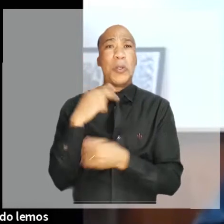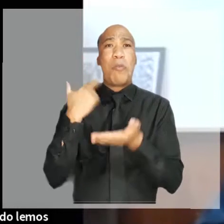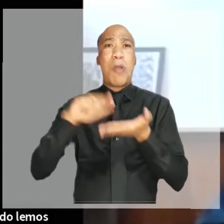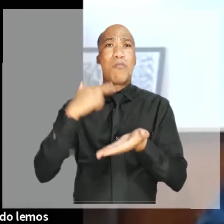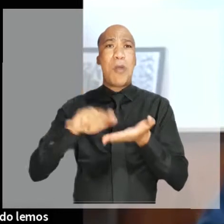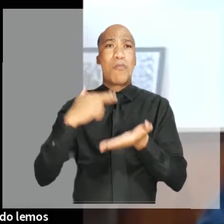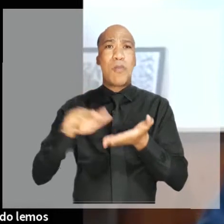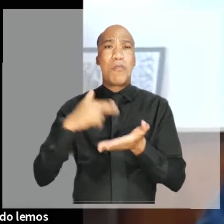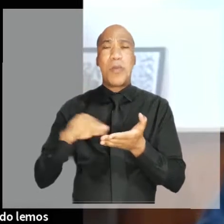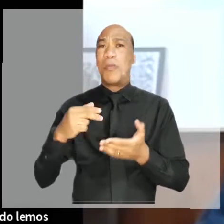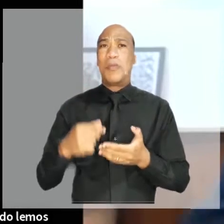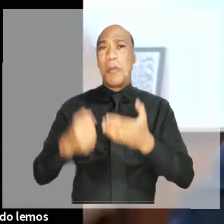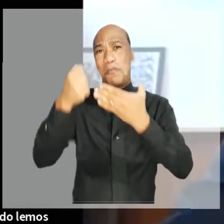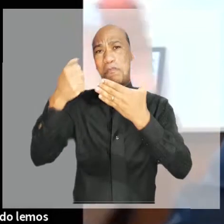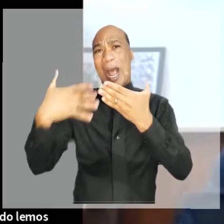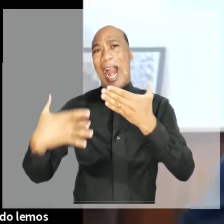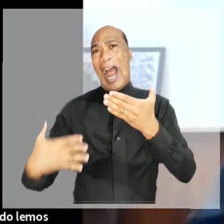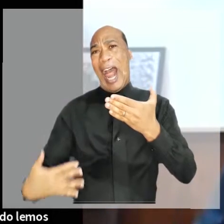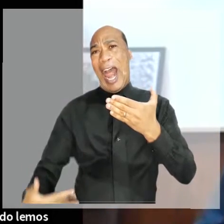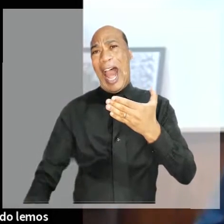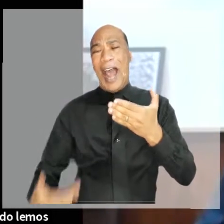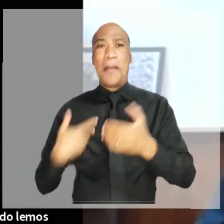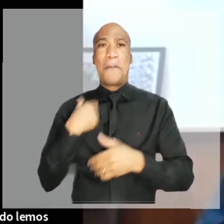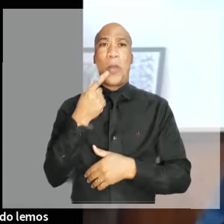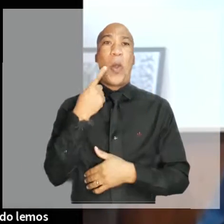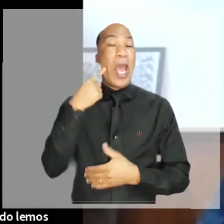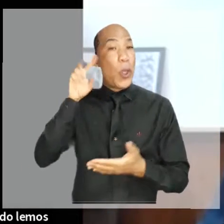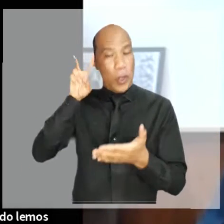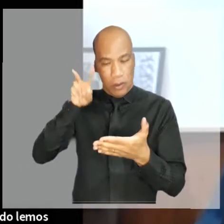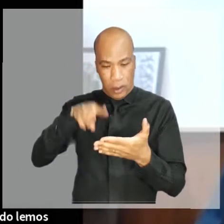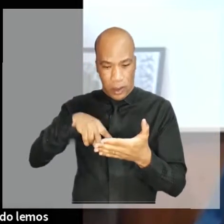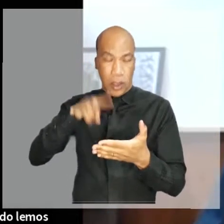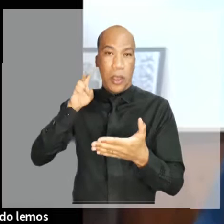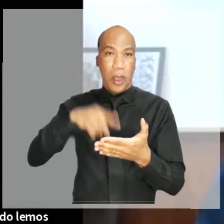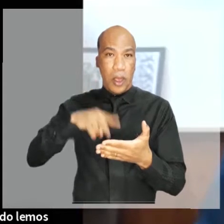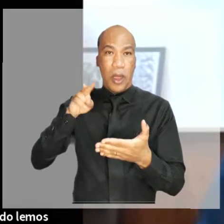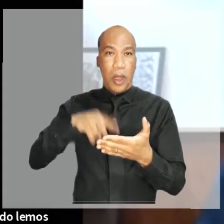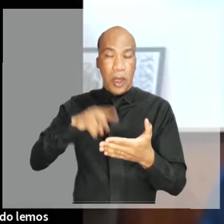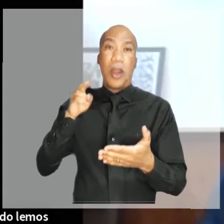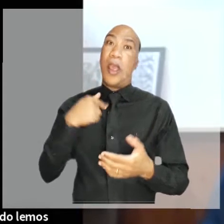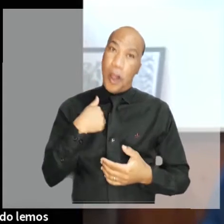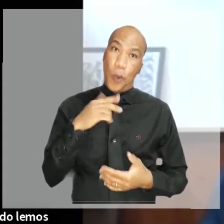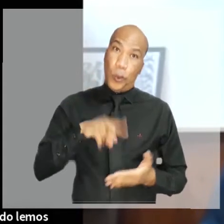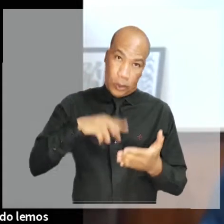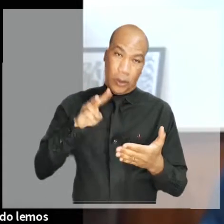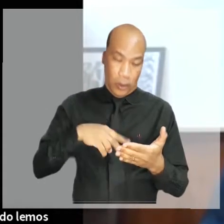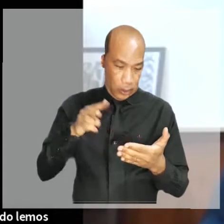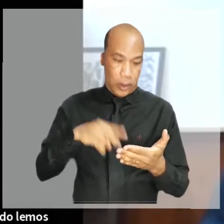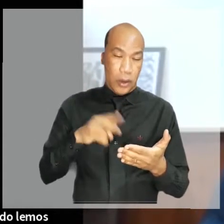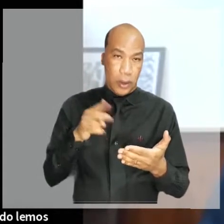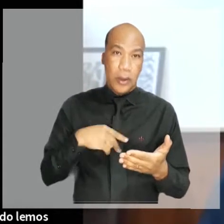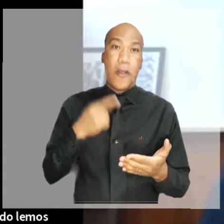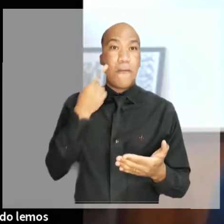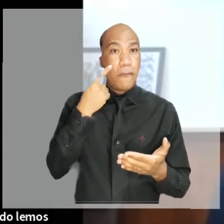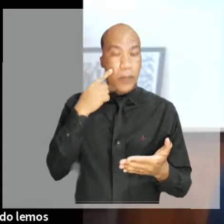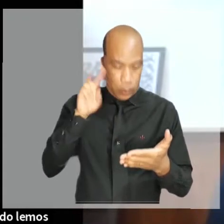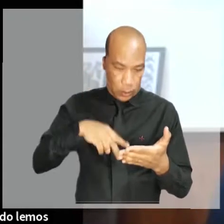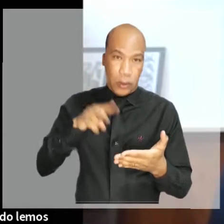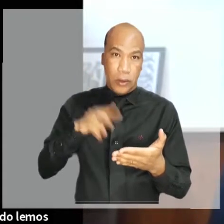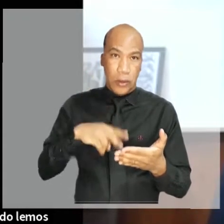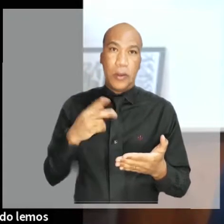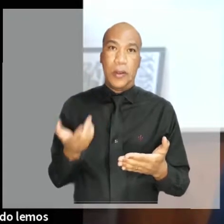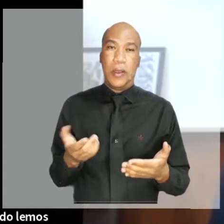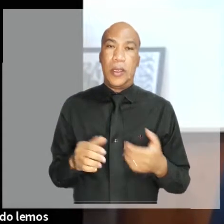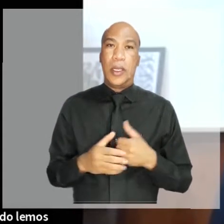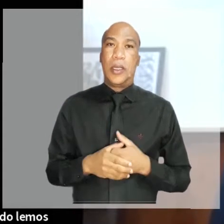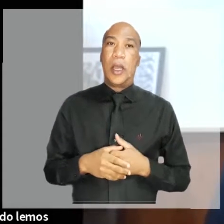o chat, então eu estou lendo tudo, tá, pessoal? Quem estiver nos assistindo, eu estou lendo todos os comentários.